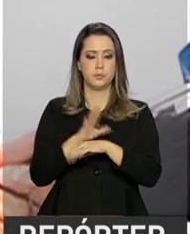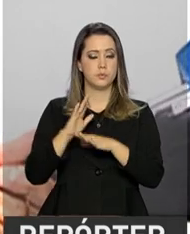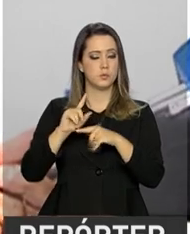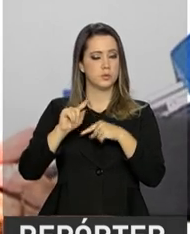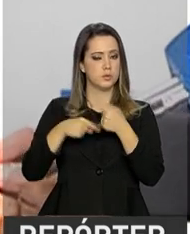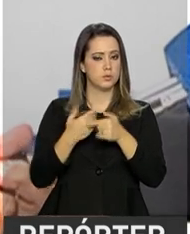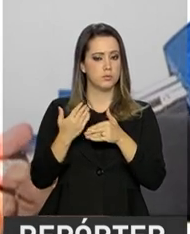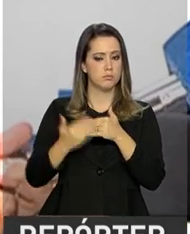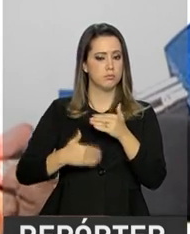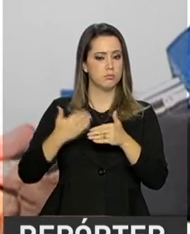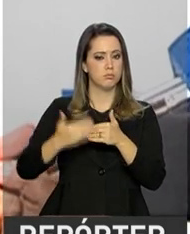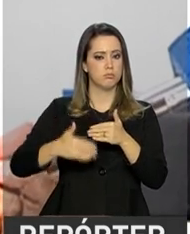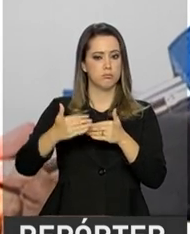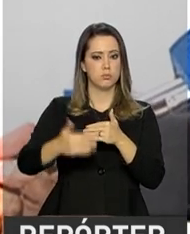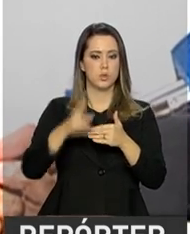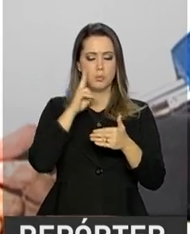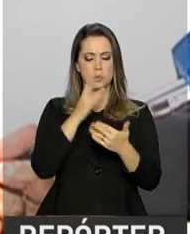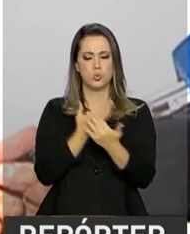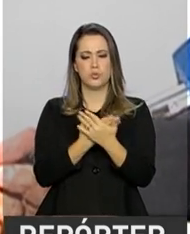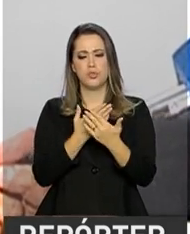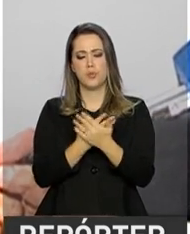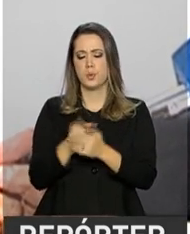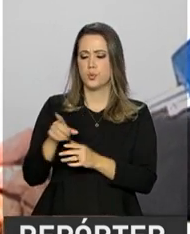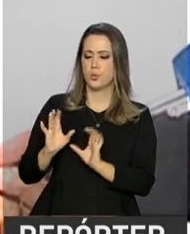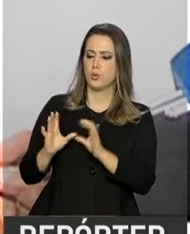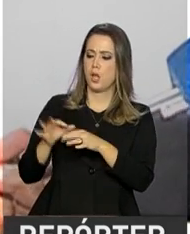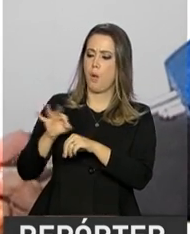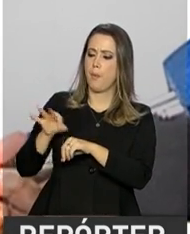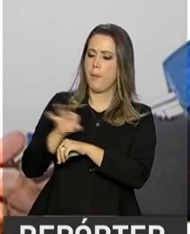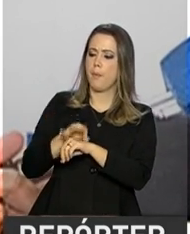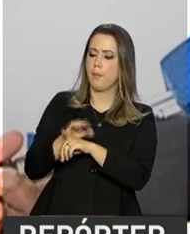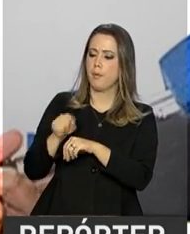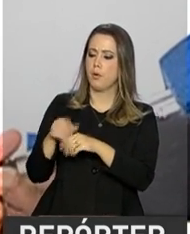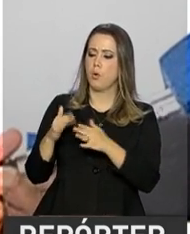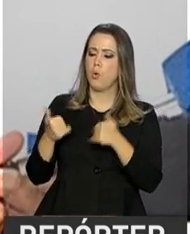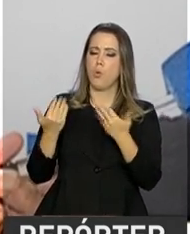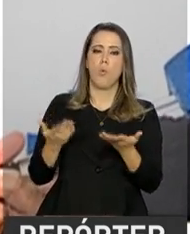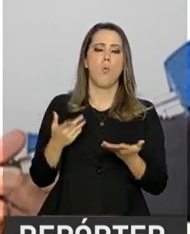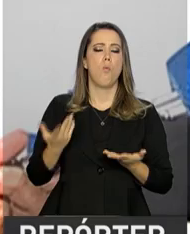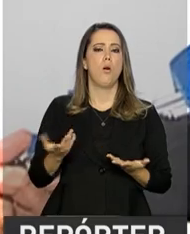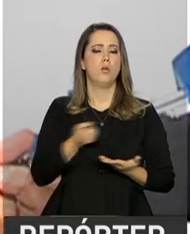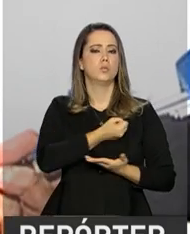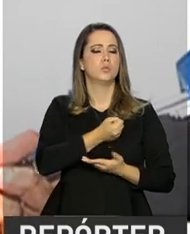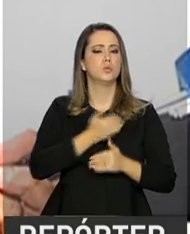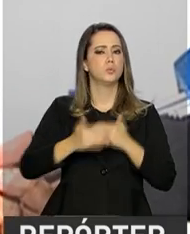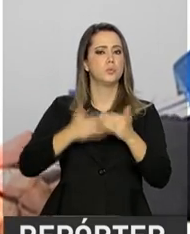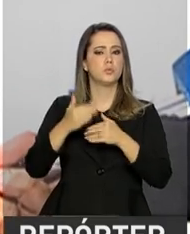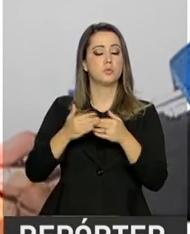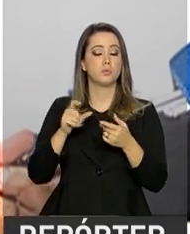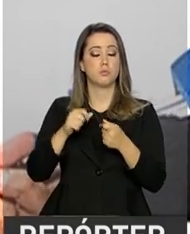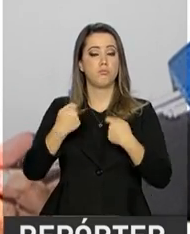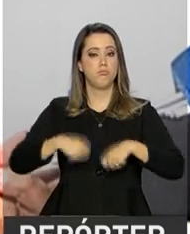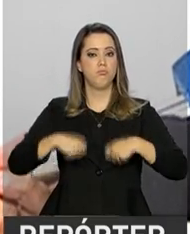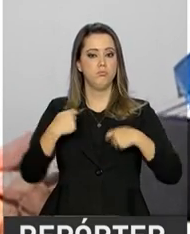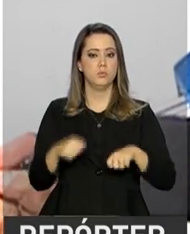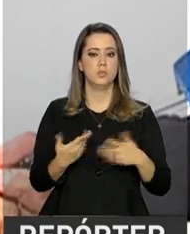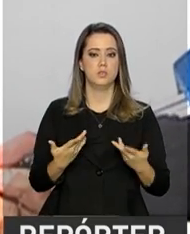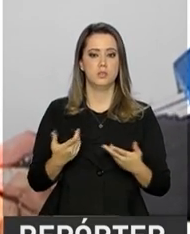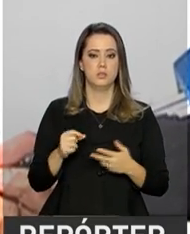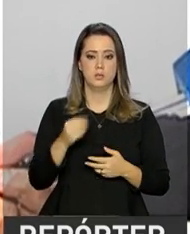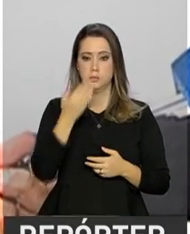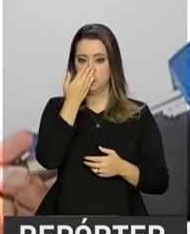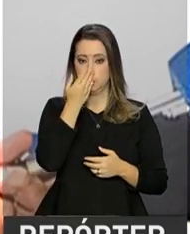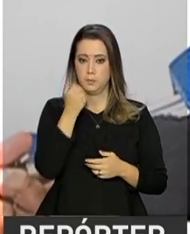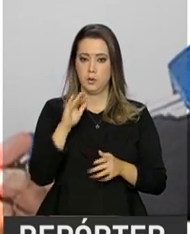nós vamos poder então analisar se houve vai replicar quanto ele precisa ser injetado é ou seja